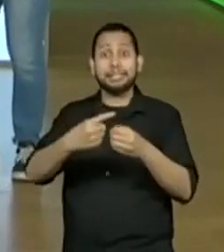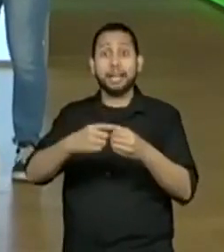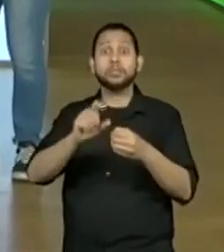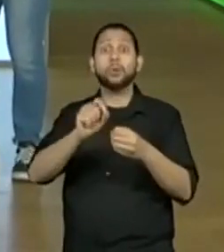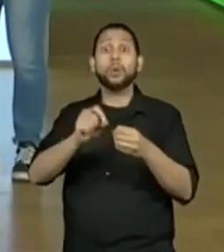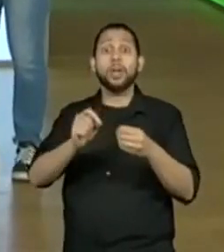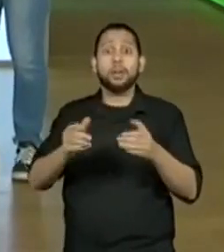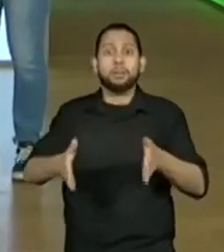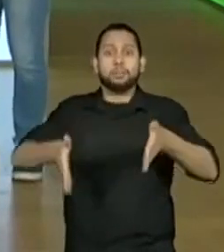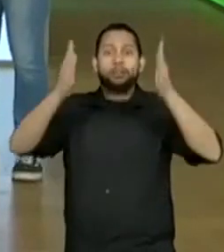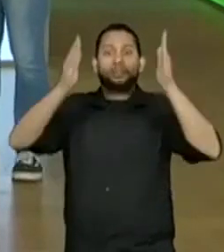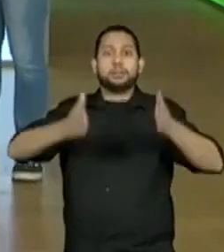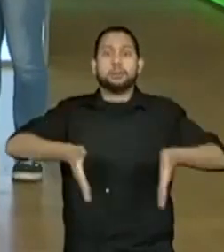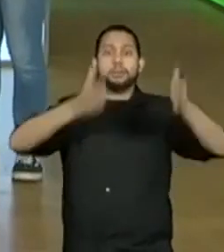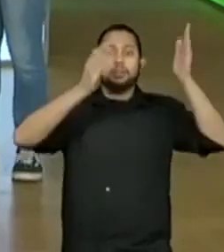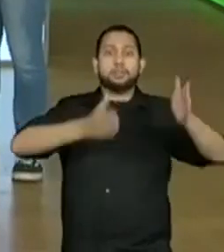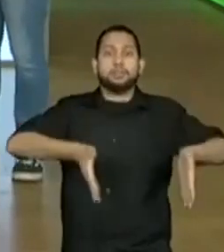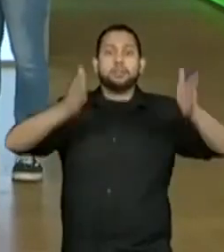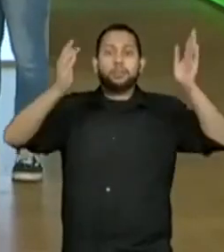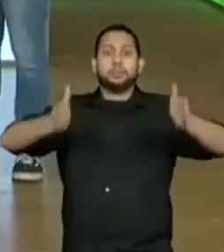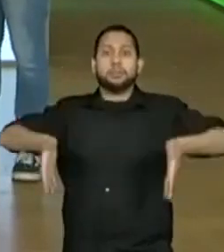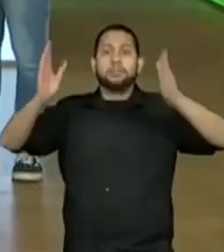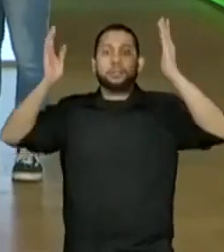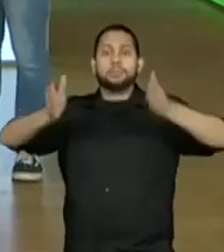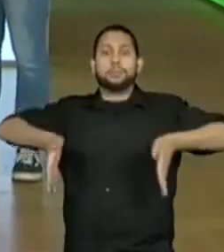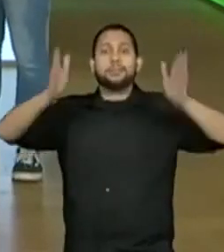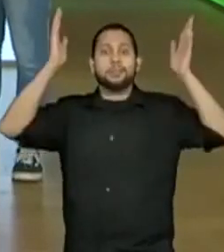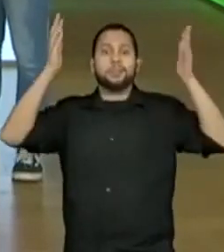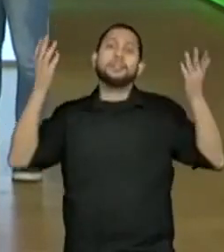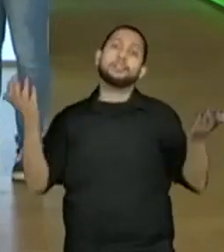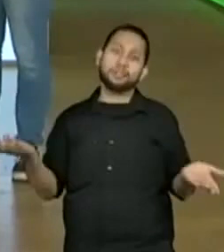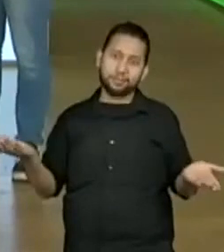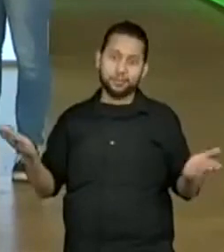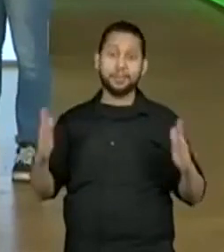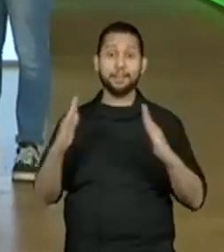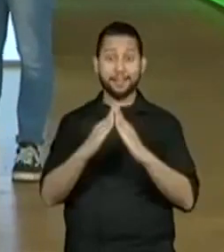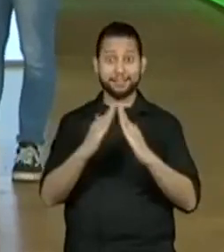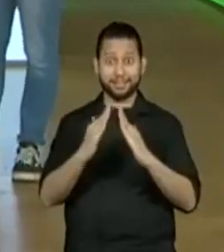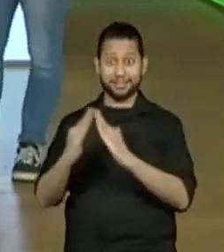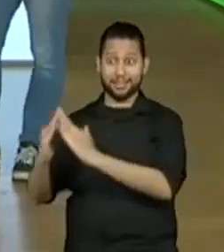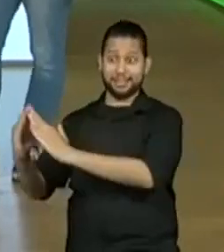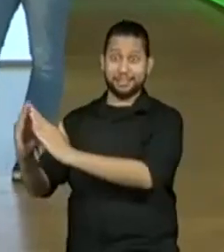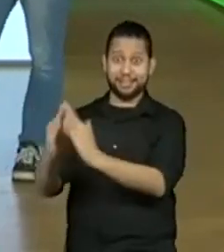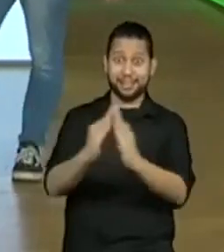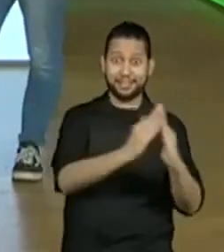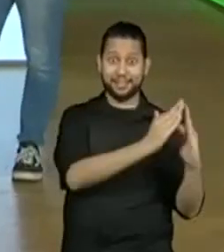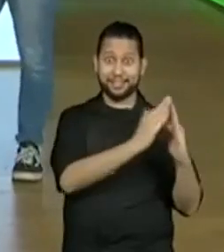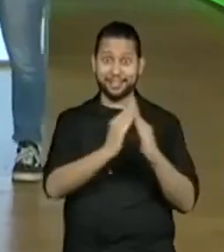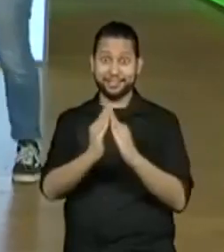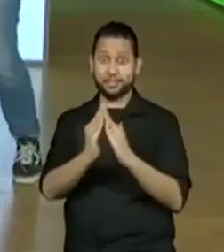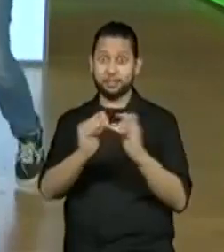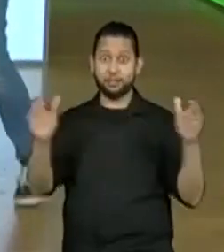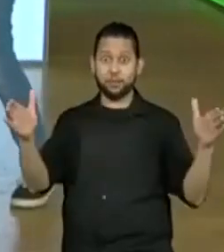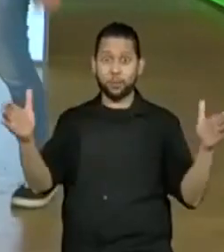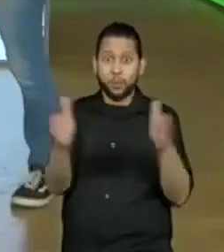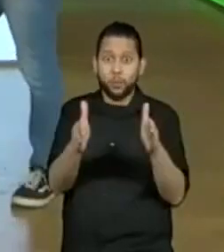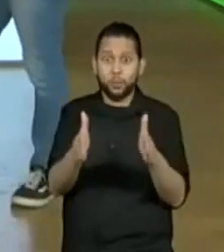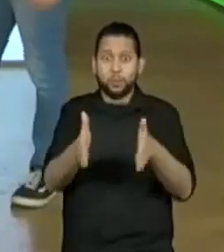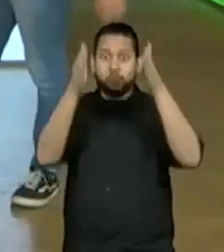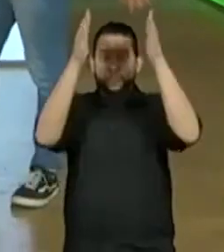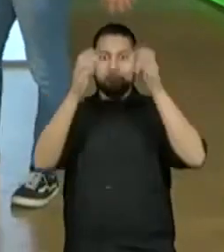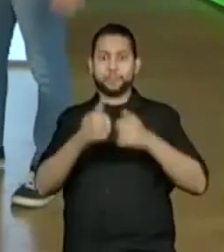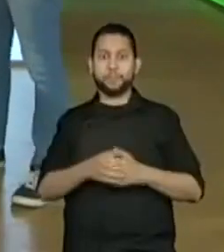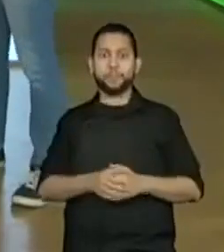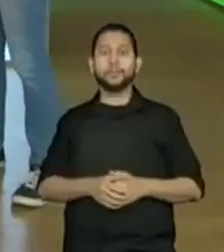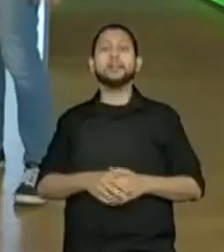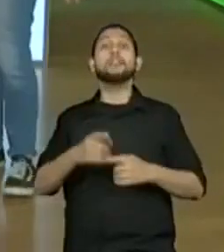os prédios, ela vem crescendo para cima. Para cima. Menos casinhas, mais prédios. Show de bola. Beleza, eu só queria lembrar. E quando você tá na praia, você fala que